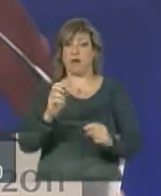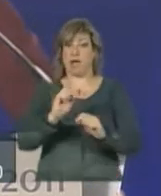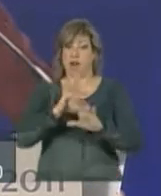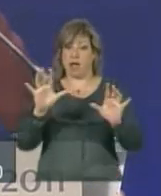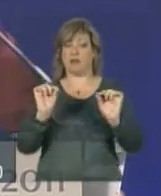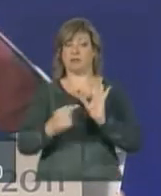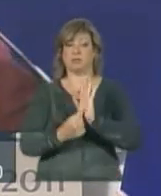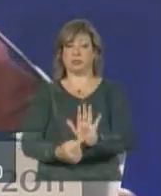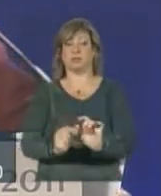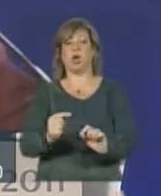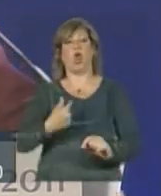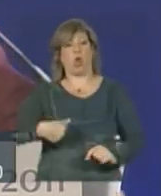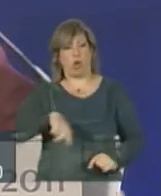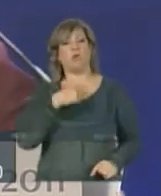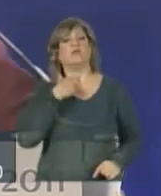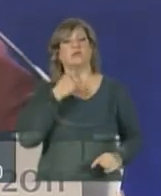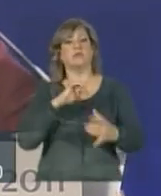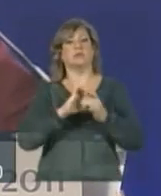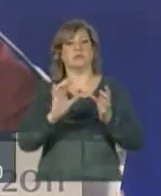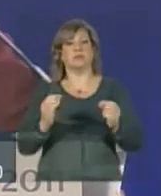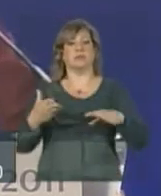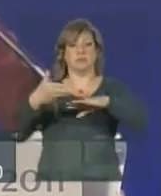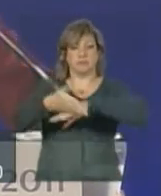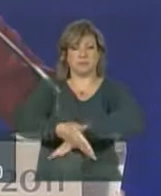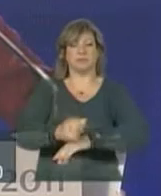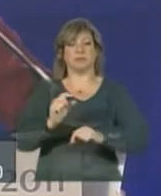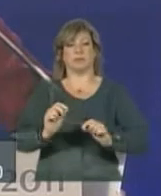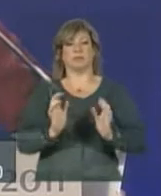a participar do aumento